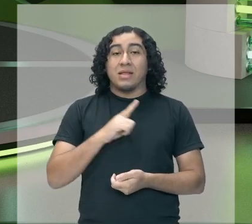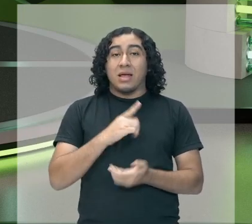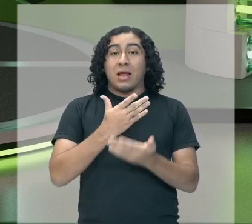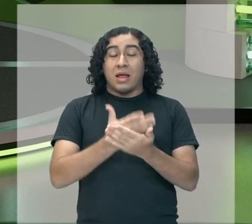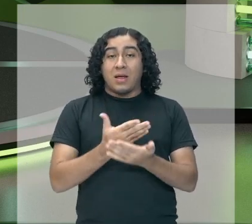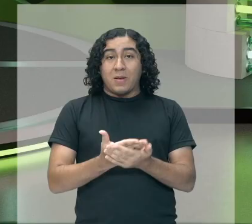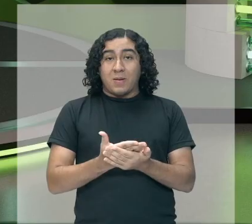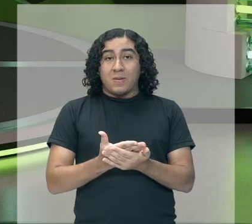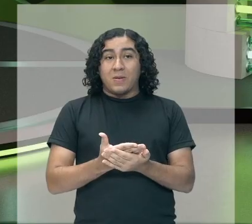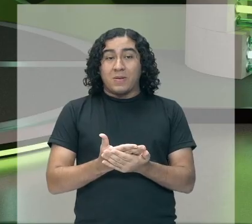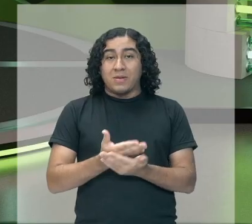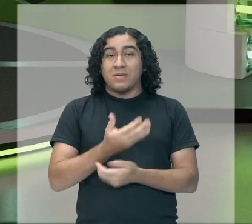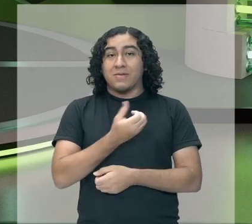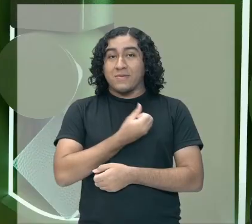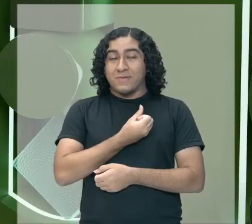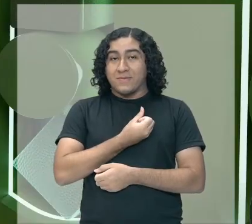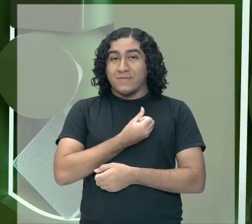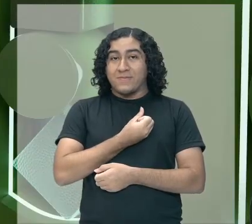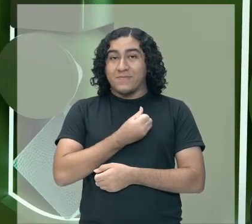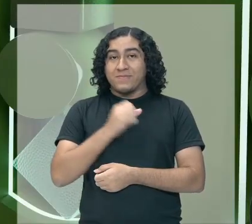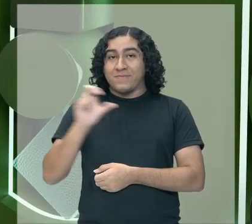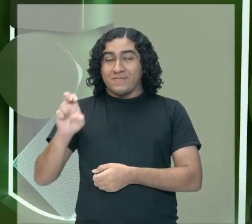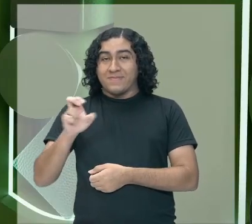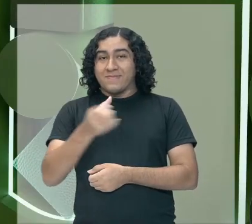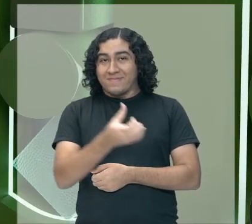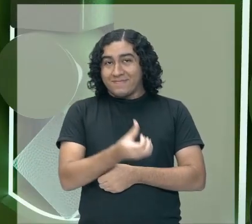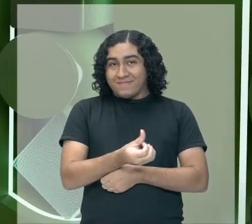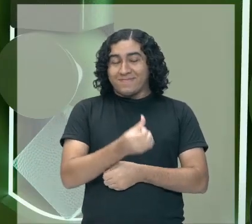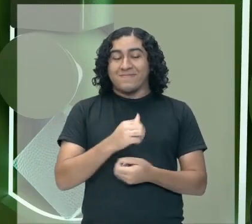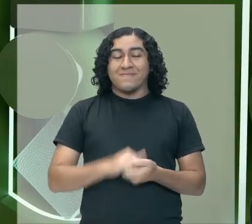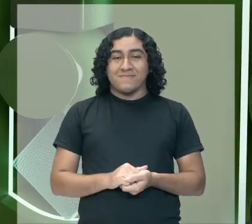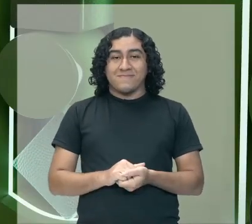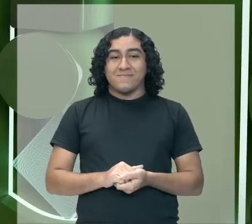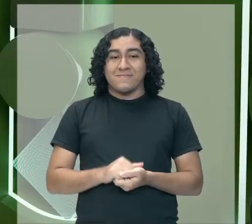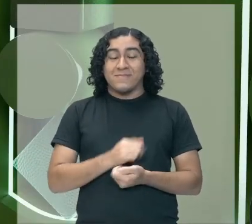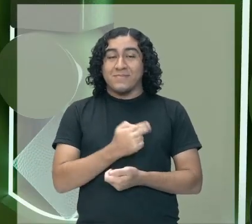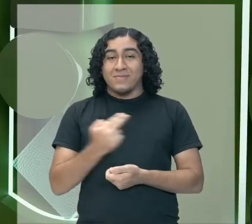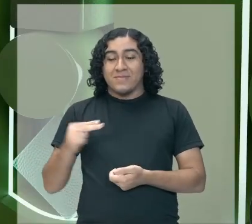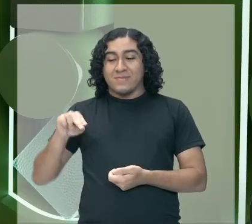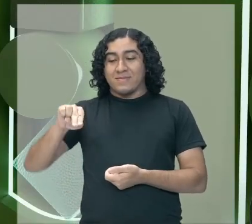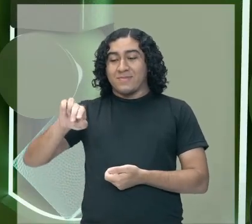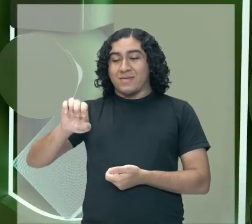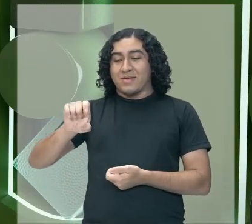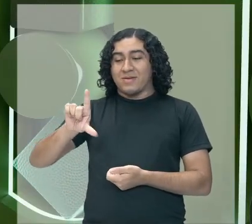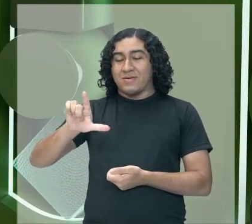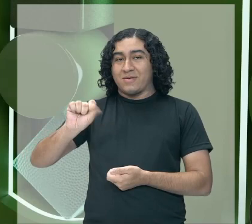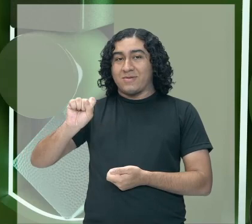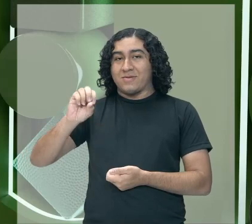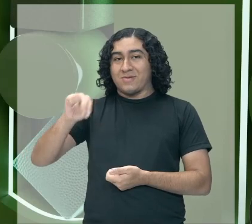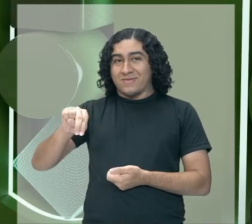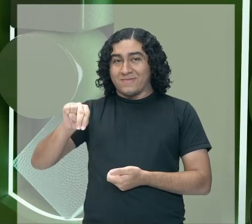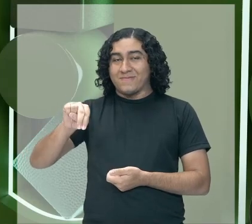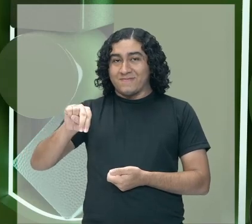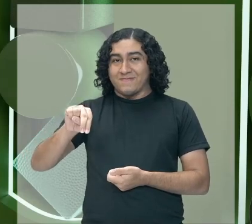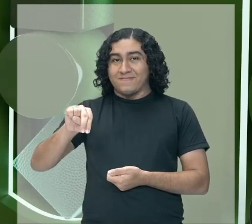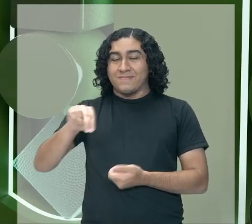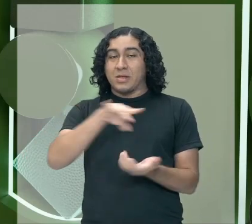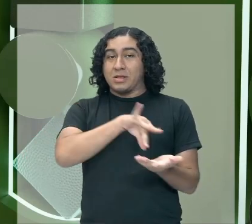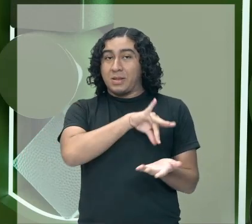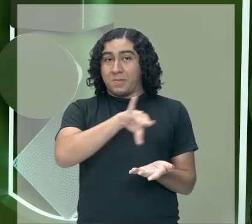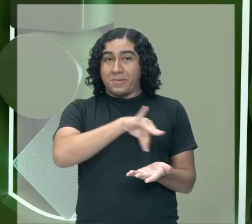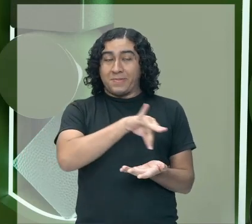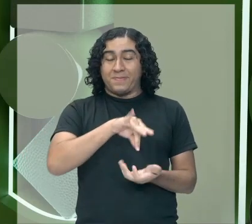e seis quem fala com vocês aqui é o professor Nelson Bezerra de física aqui do ceman E hoje nós